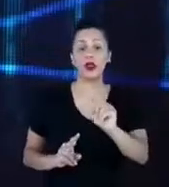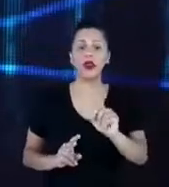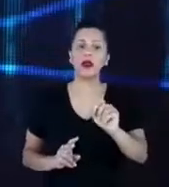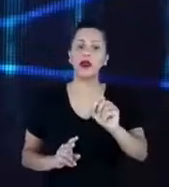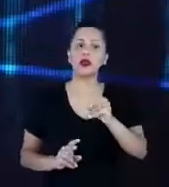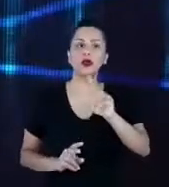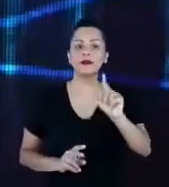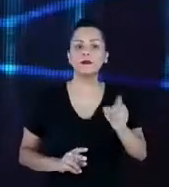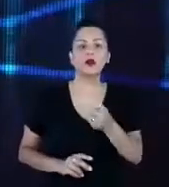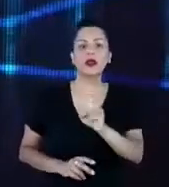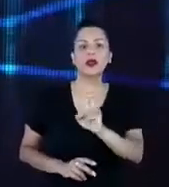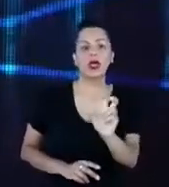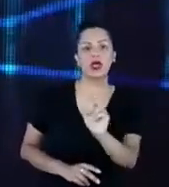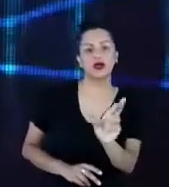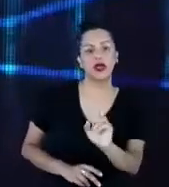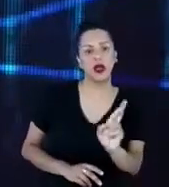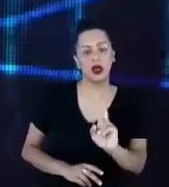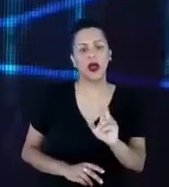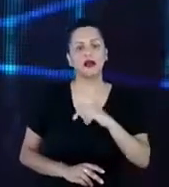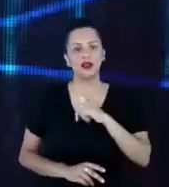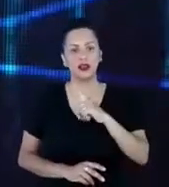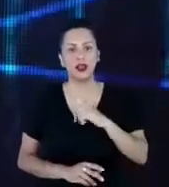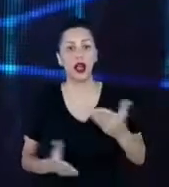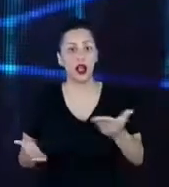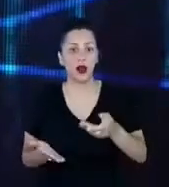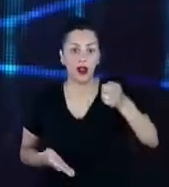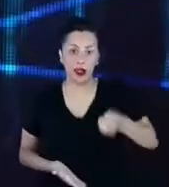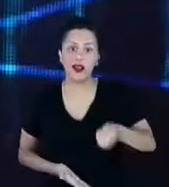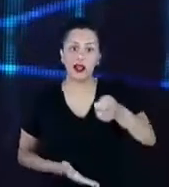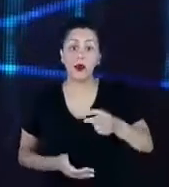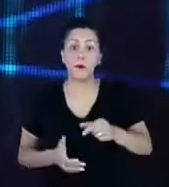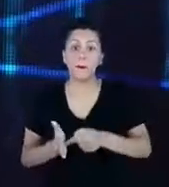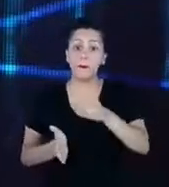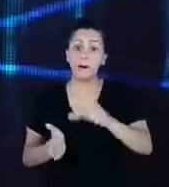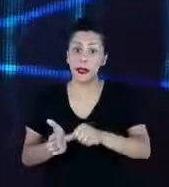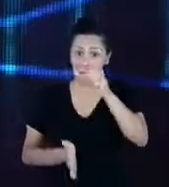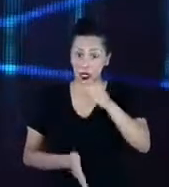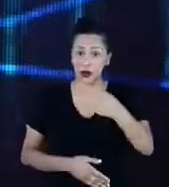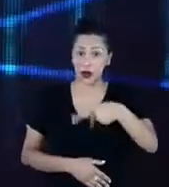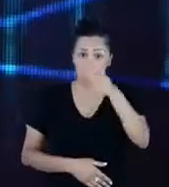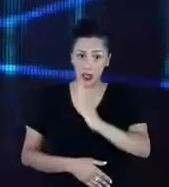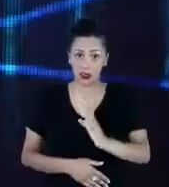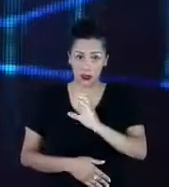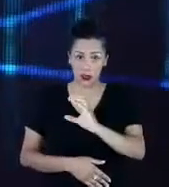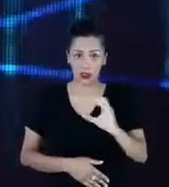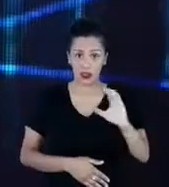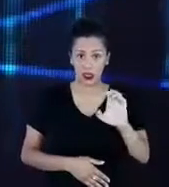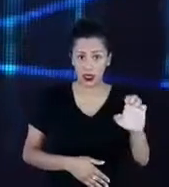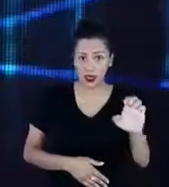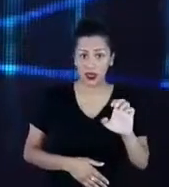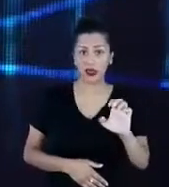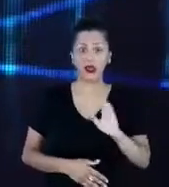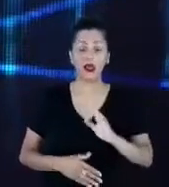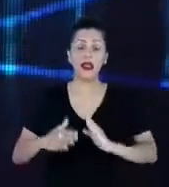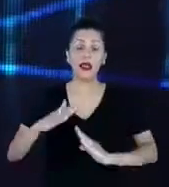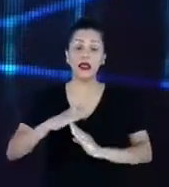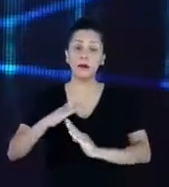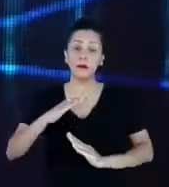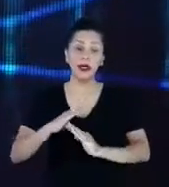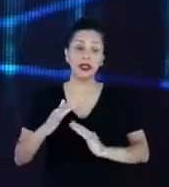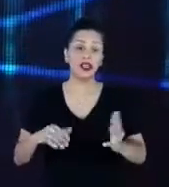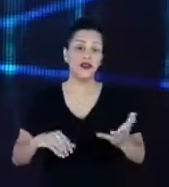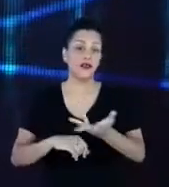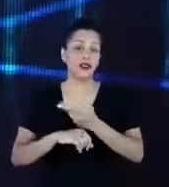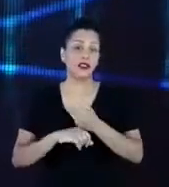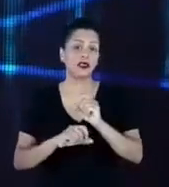primeiro leilão de reserva de capacidade de usinas termoelétricas no Brasil, lá na CCE. O limite de eficiência dessa térmica é